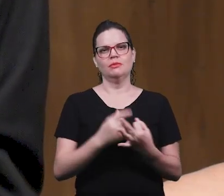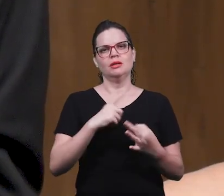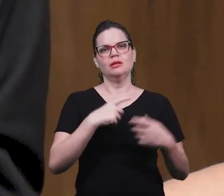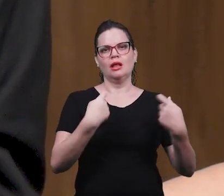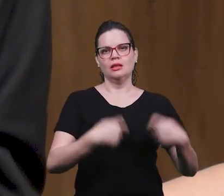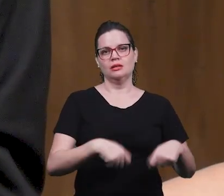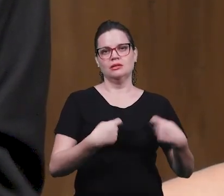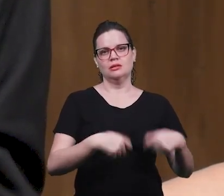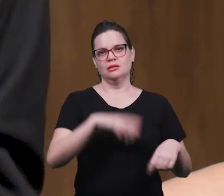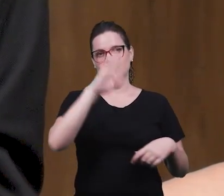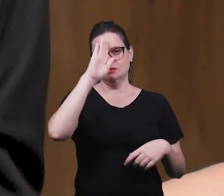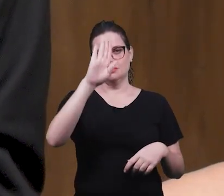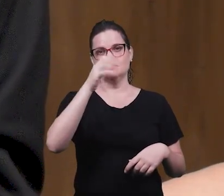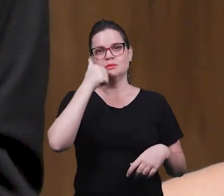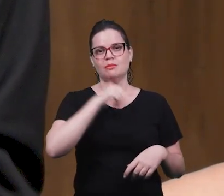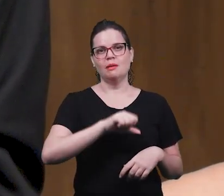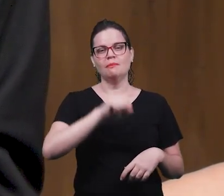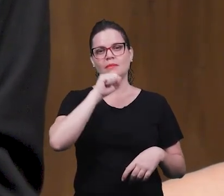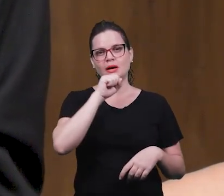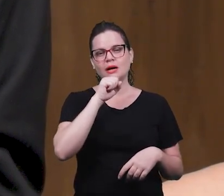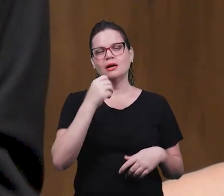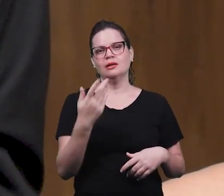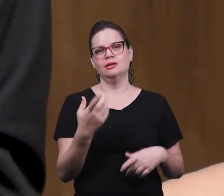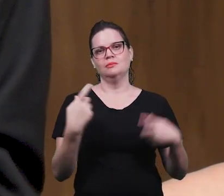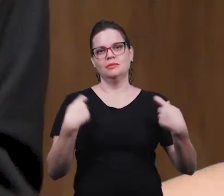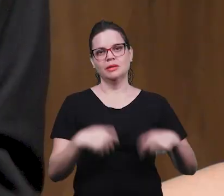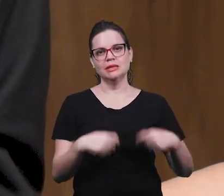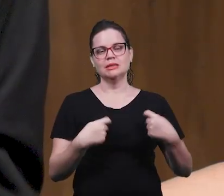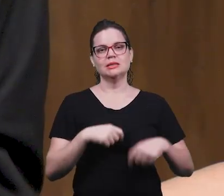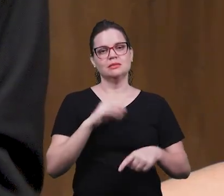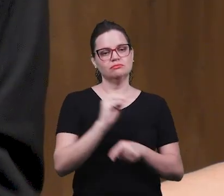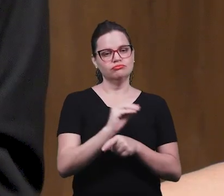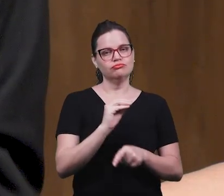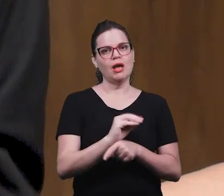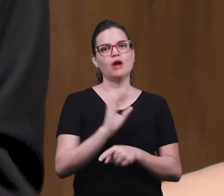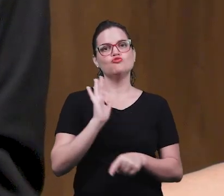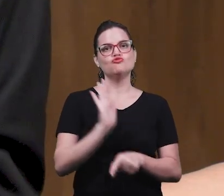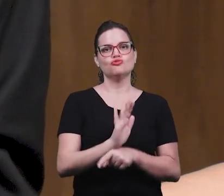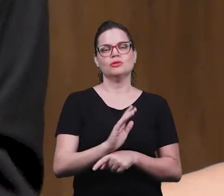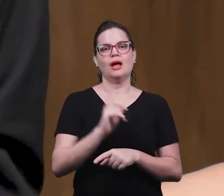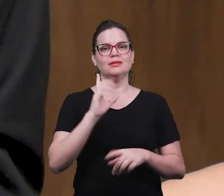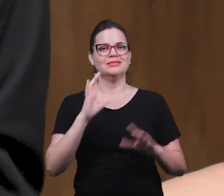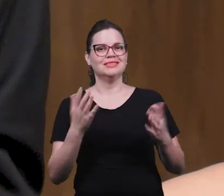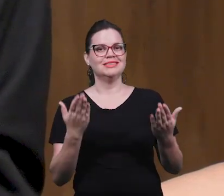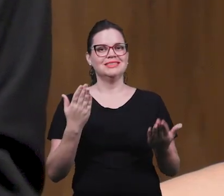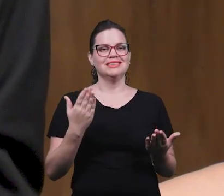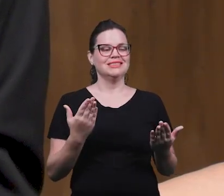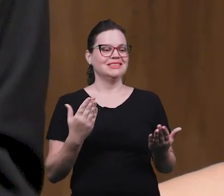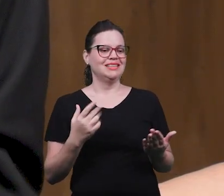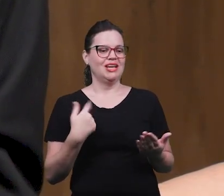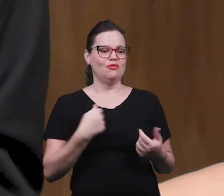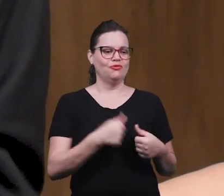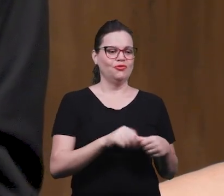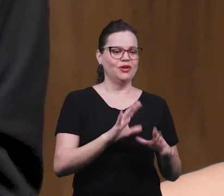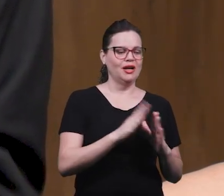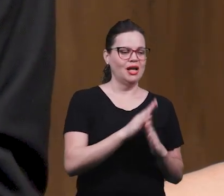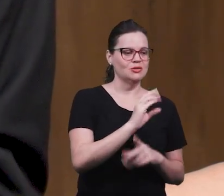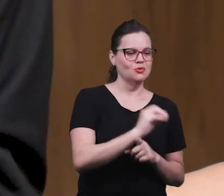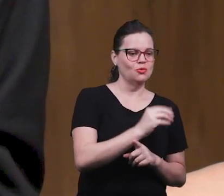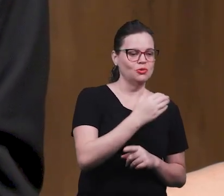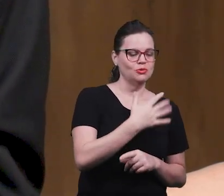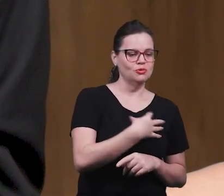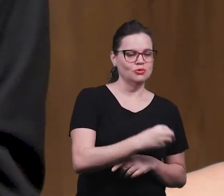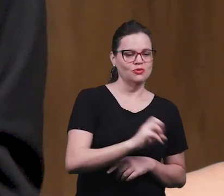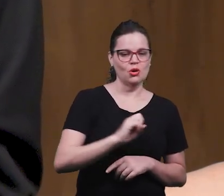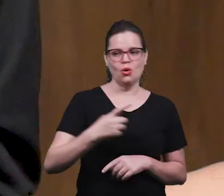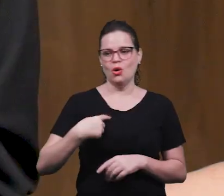famílias têm as mães, né, que muitas vezes passam por essa situação de escolha, né? Vou ficar em